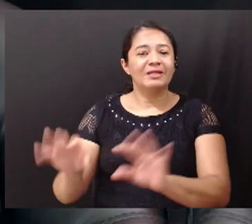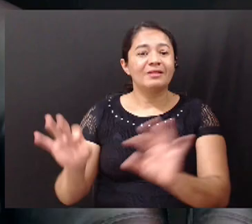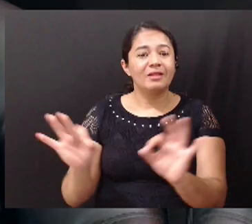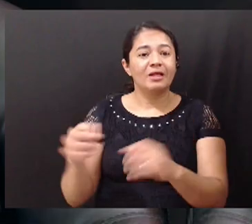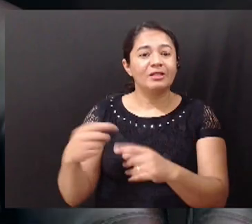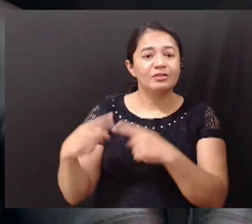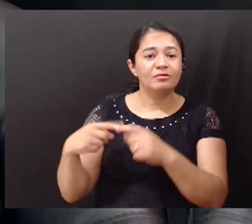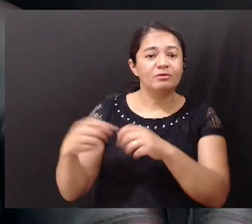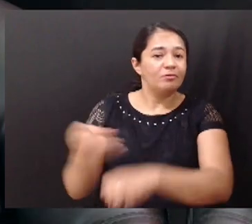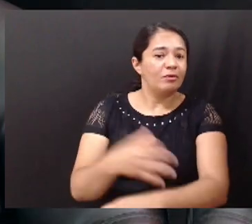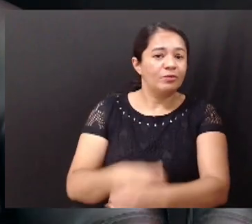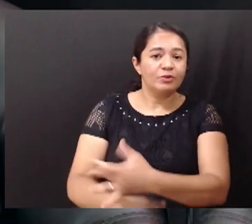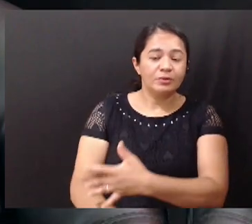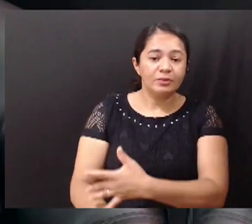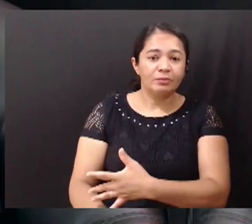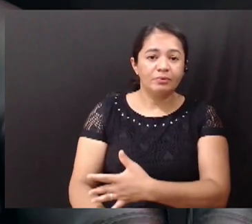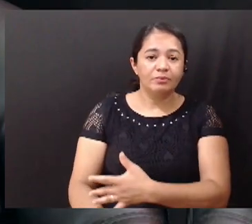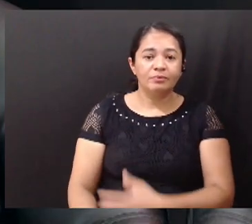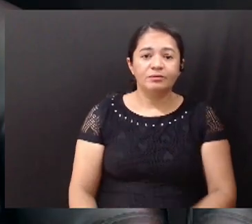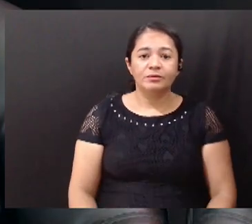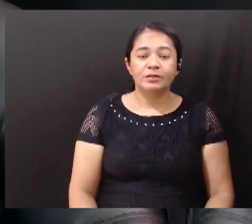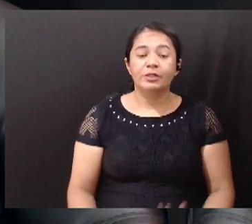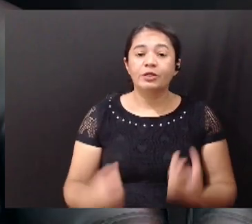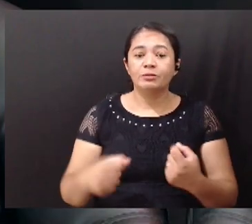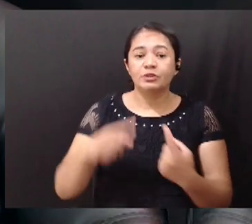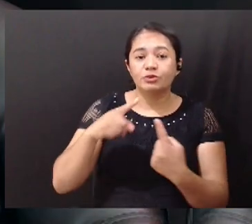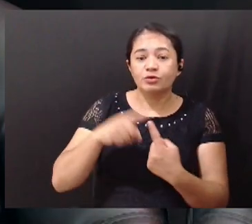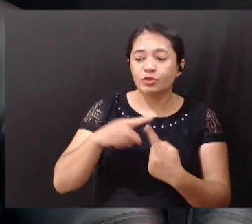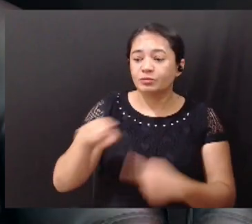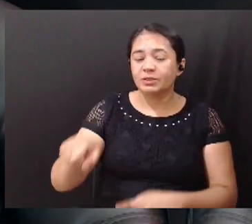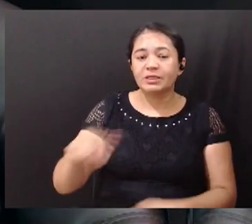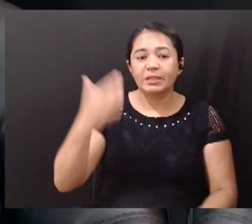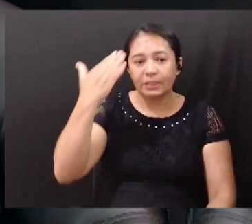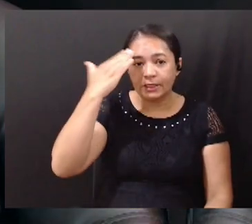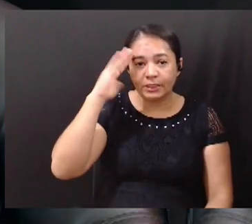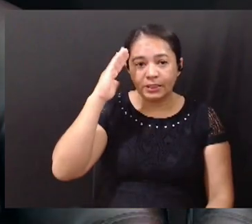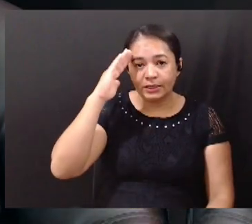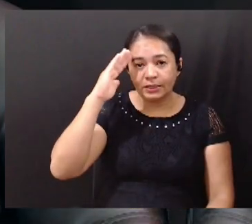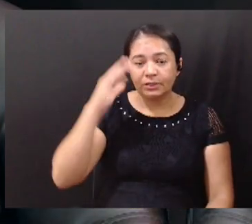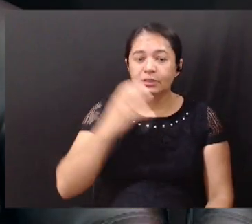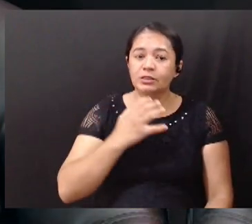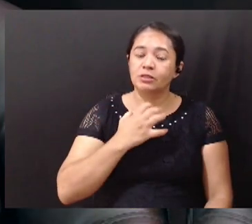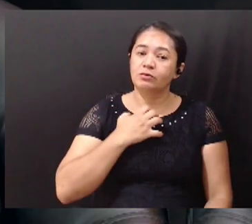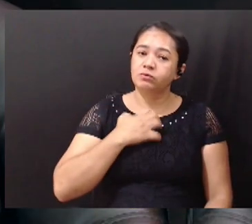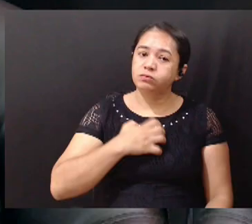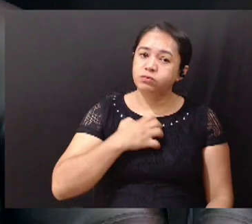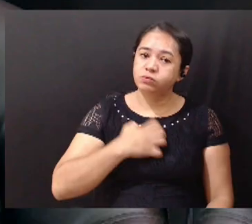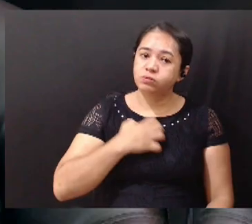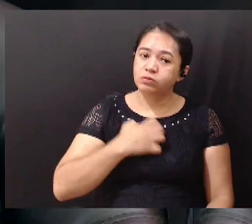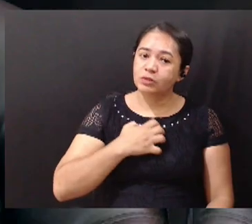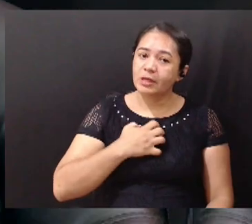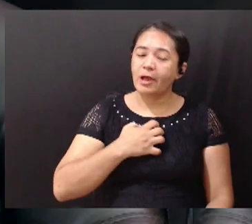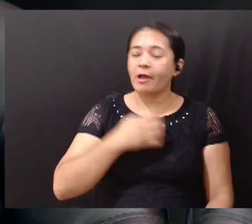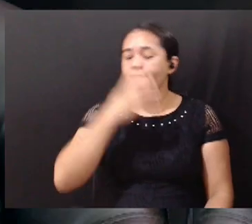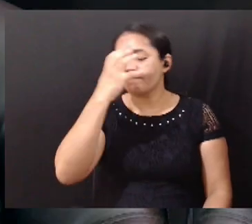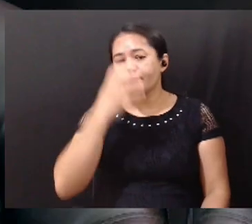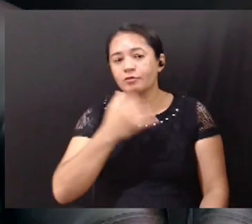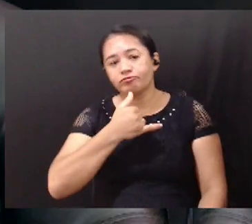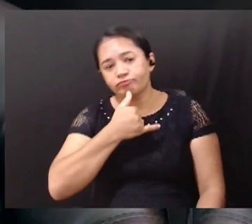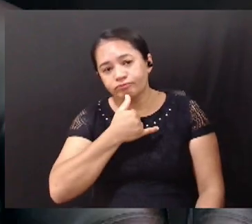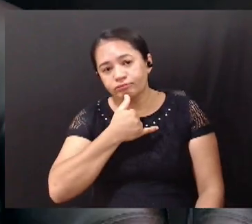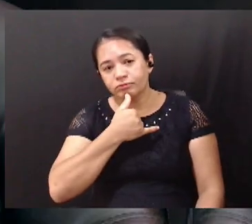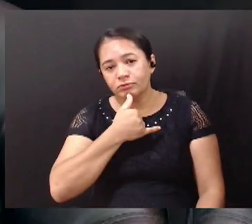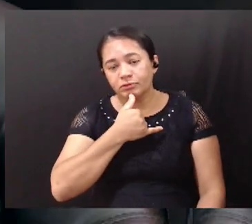emocionalmente. Eu não estou dando modelo para que ele entenda que raiva eu me comporto de tal forma, tristeza eu me comporto de tal